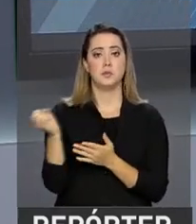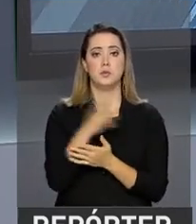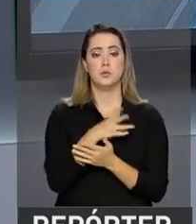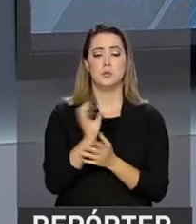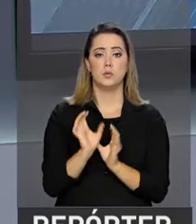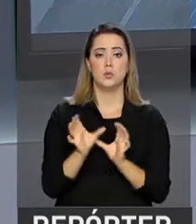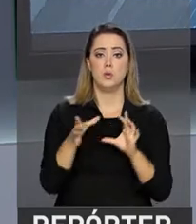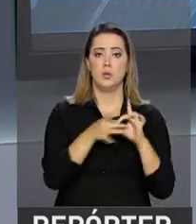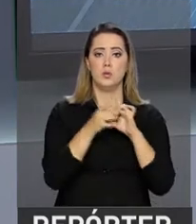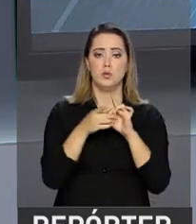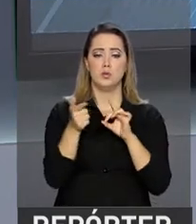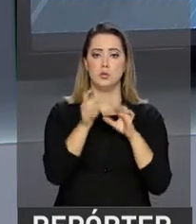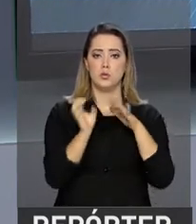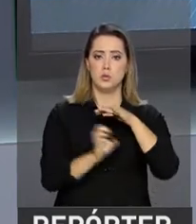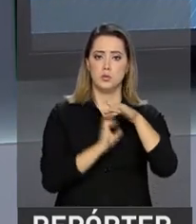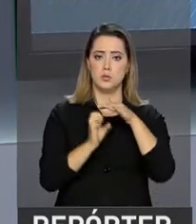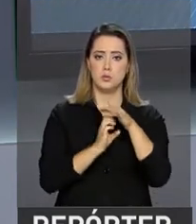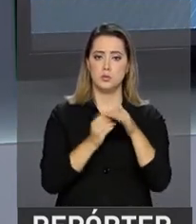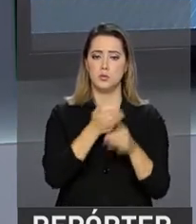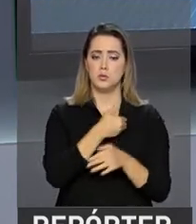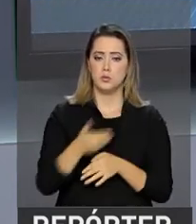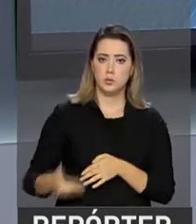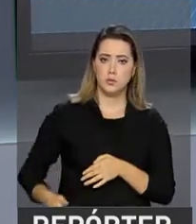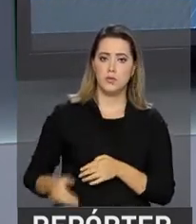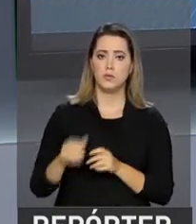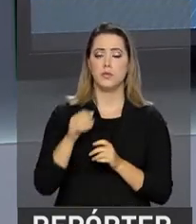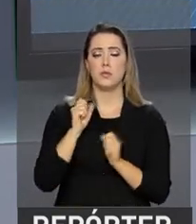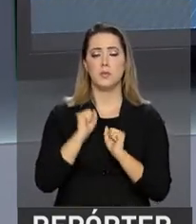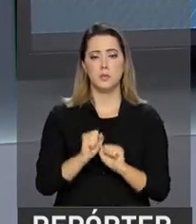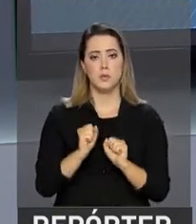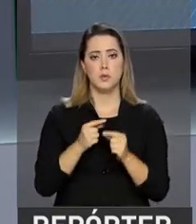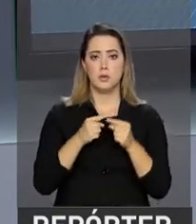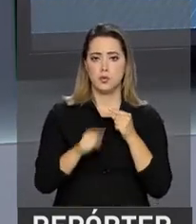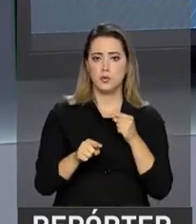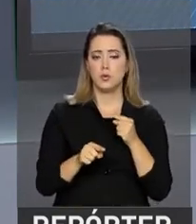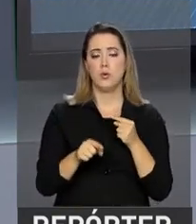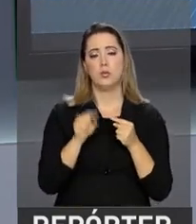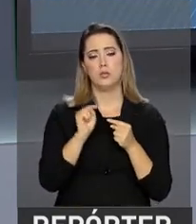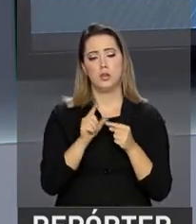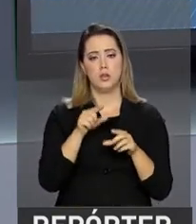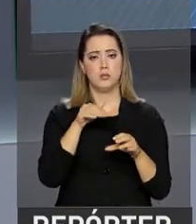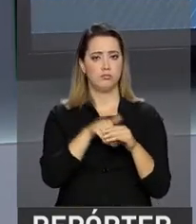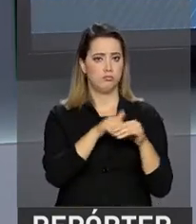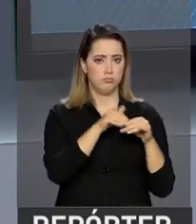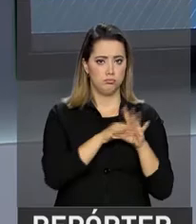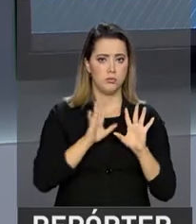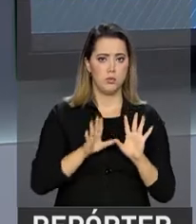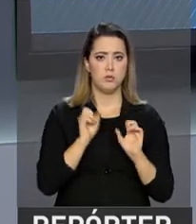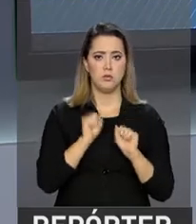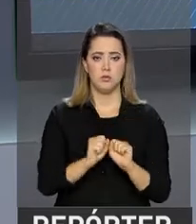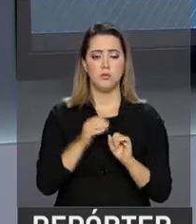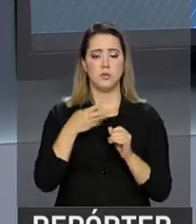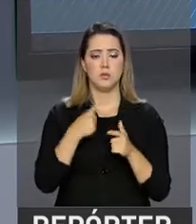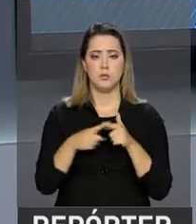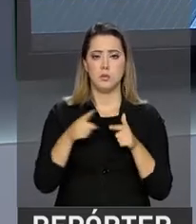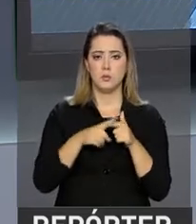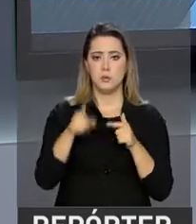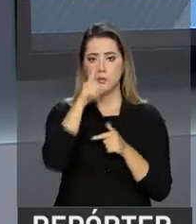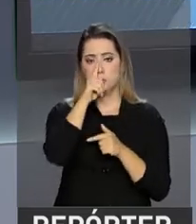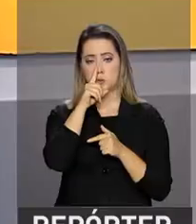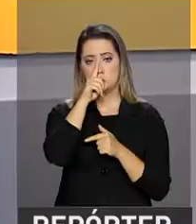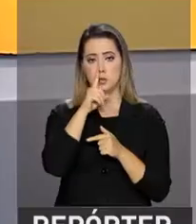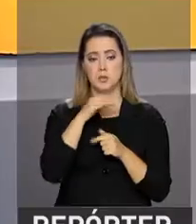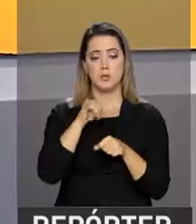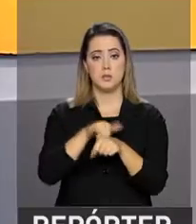sócios, a União permaneça com o poder de veto em algumas decisões que ponham em risco esse setor que é estratégico para o